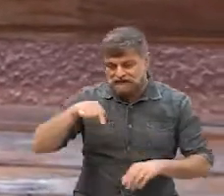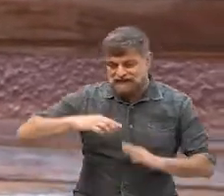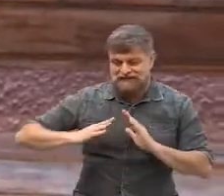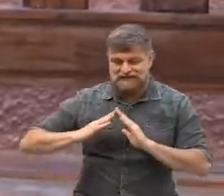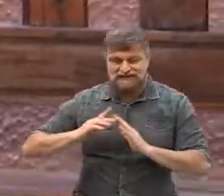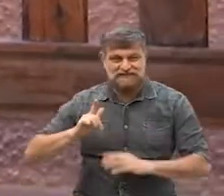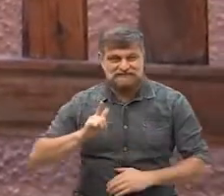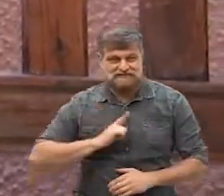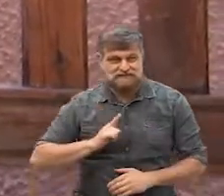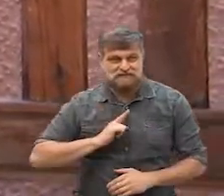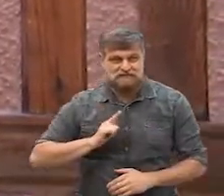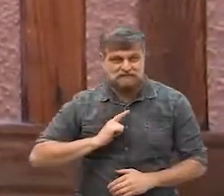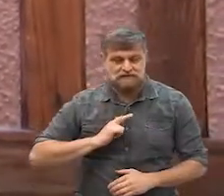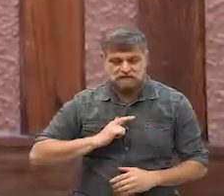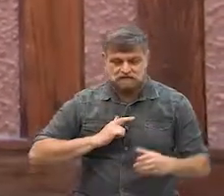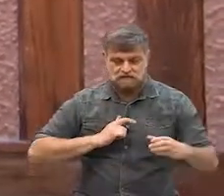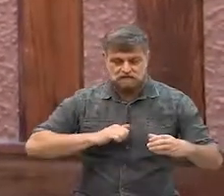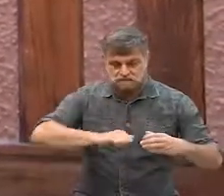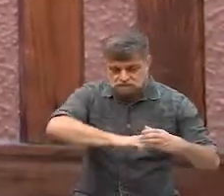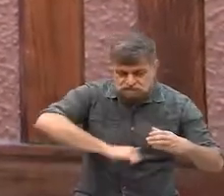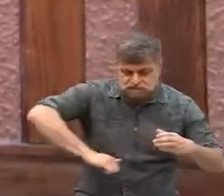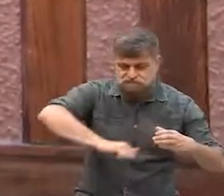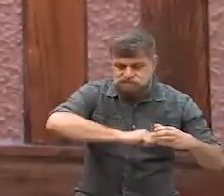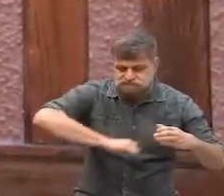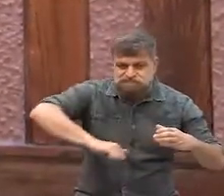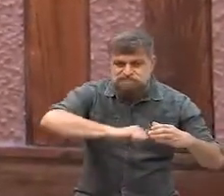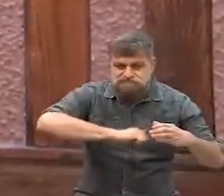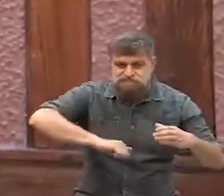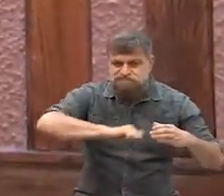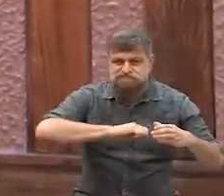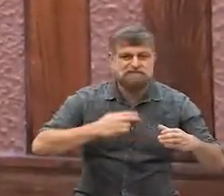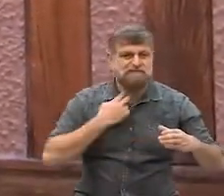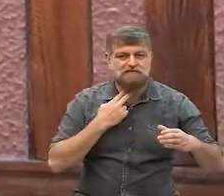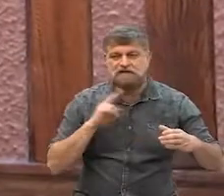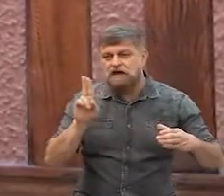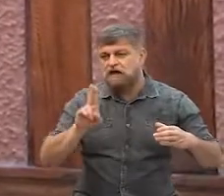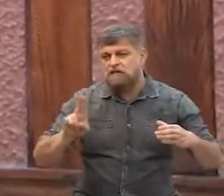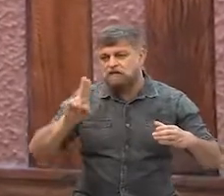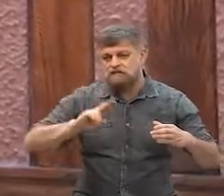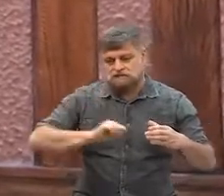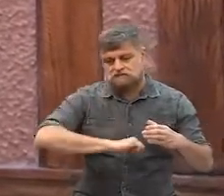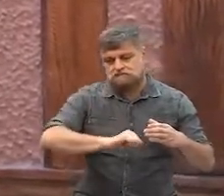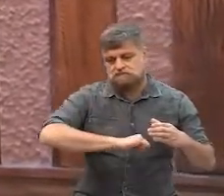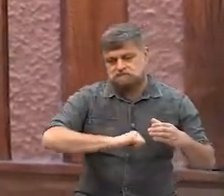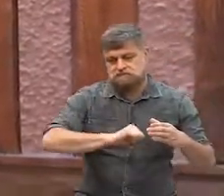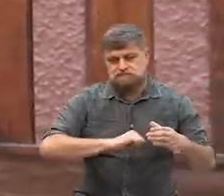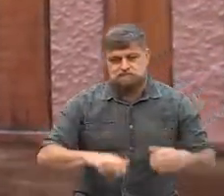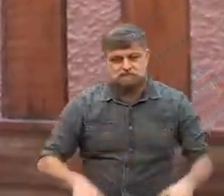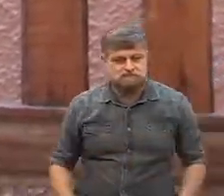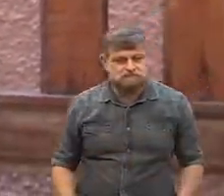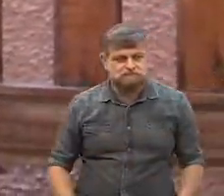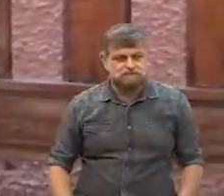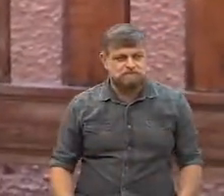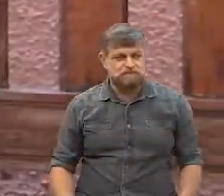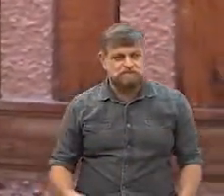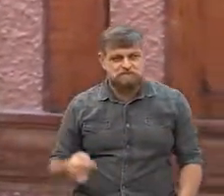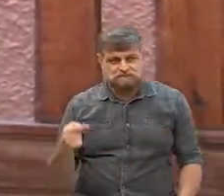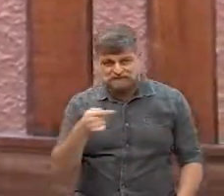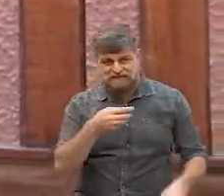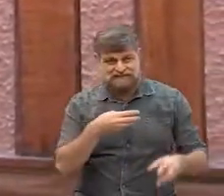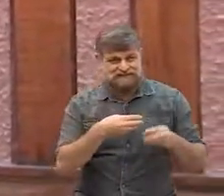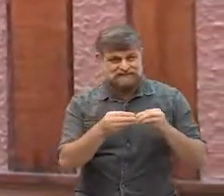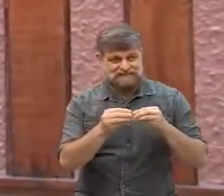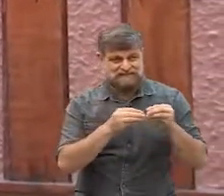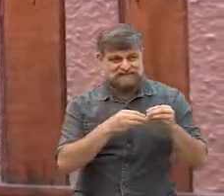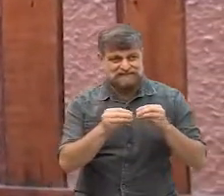eu tenho um tipo de panela que eu preciso dela, eu não consigo usar só a bucha natural, e esse plástico que